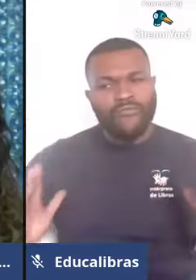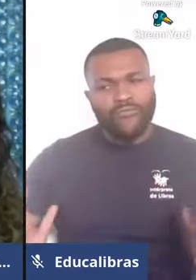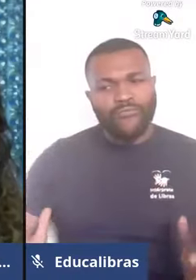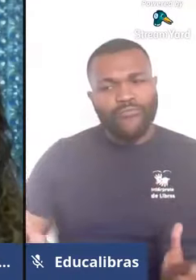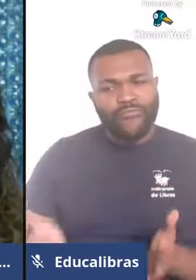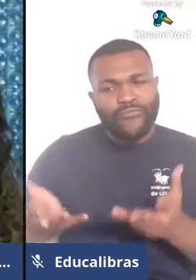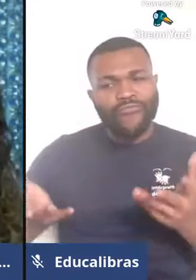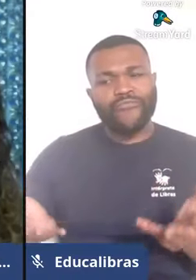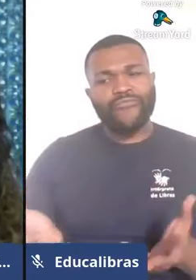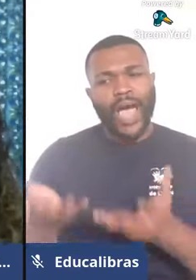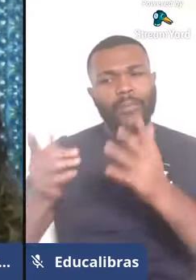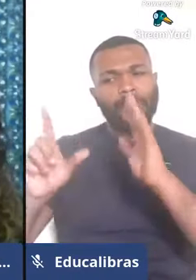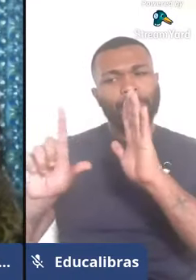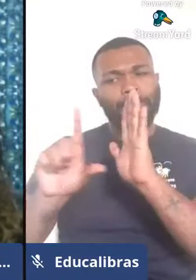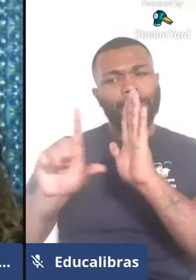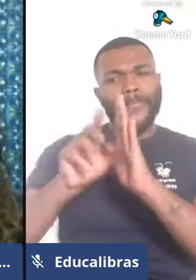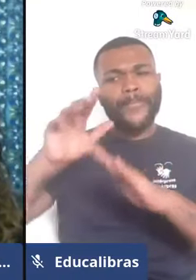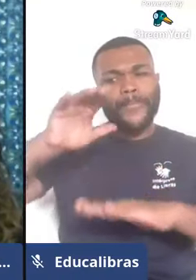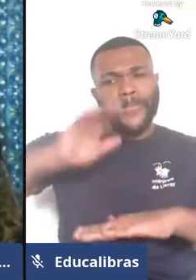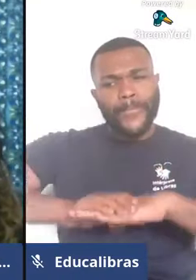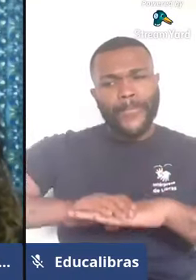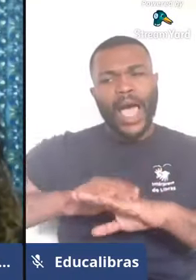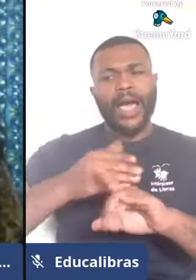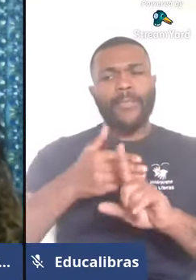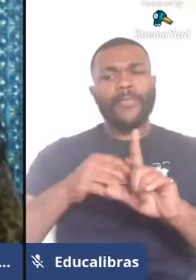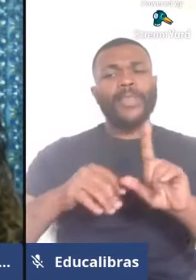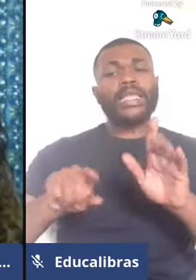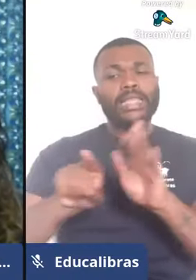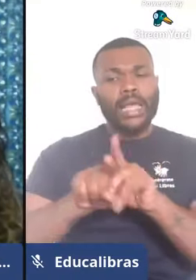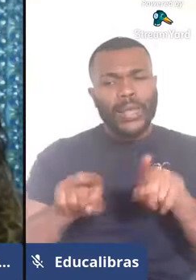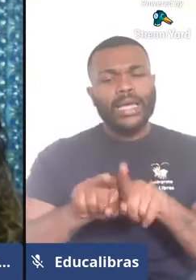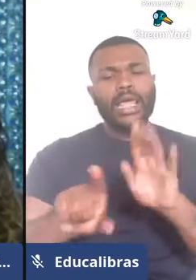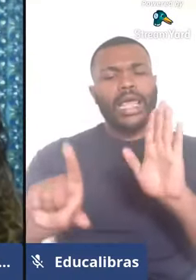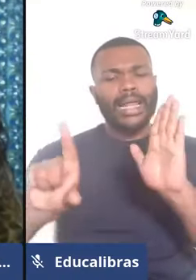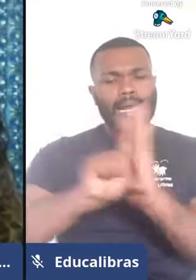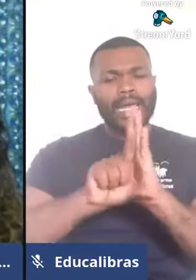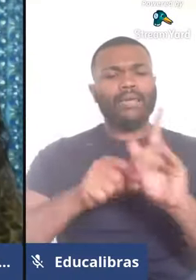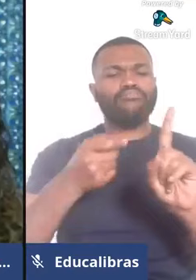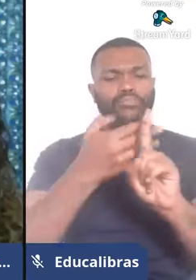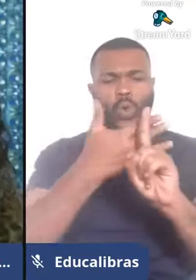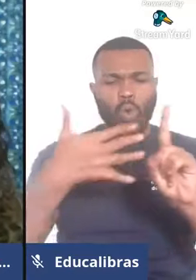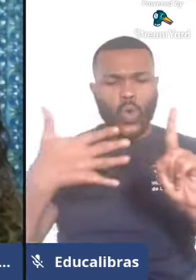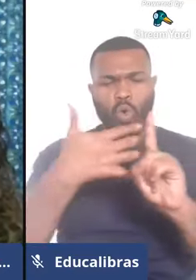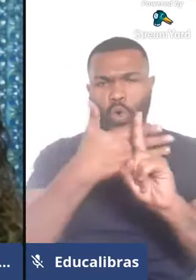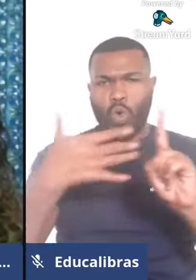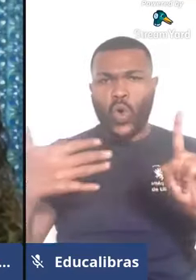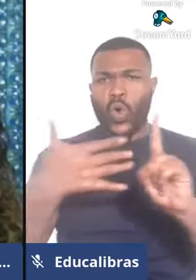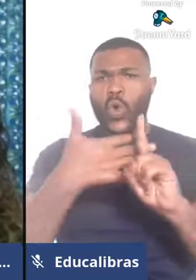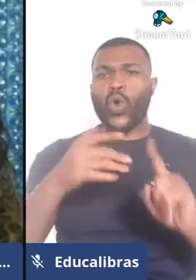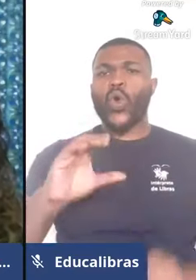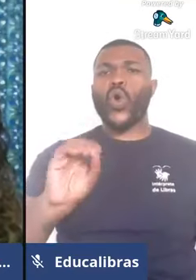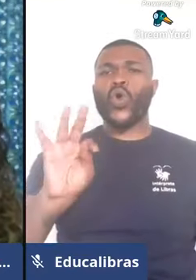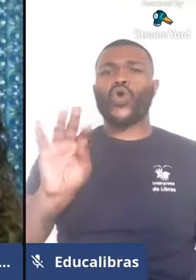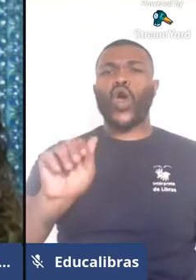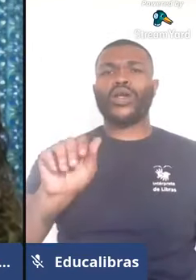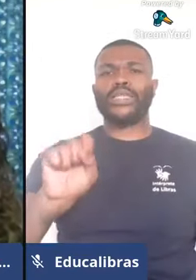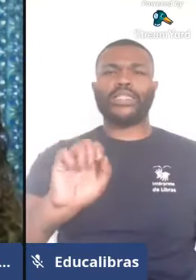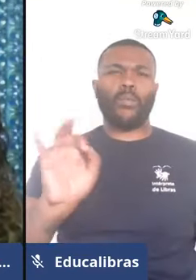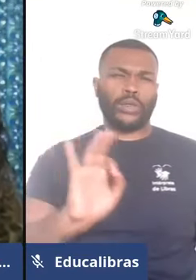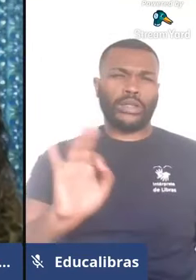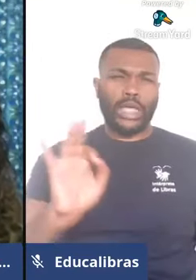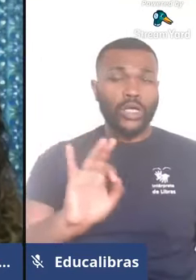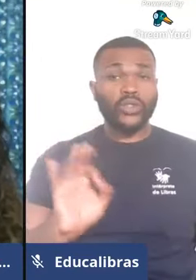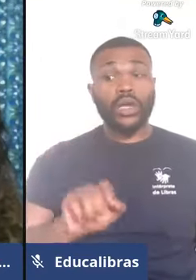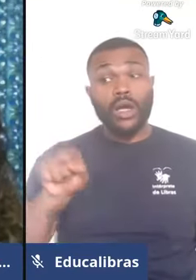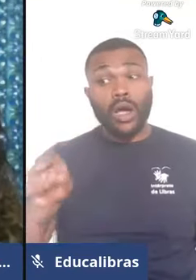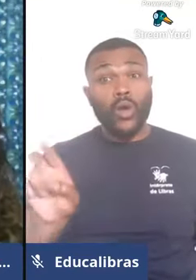de cotas, porque ela é a grande ferramenta, o grande instrumento aí